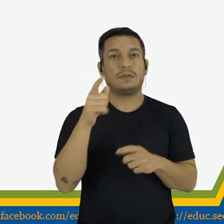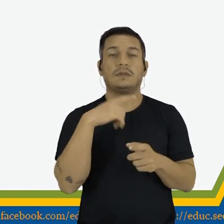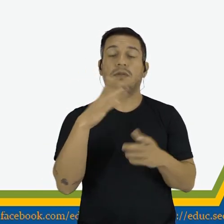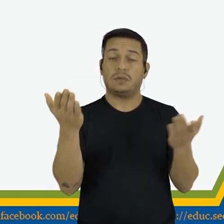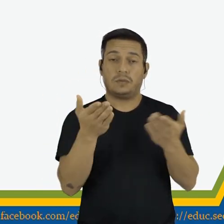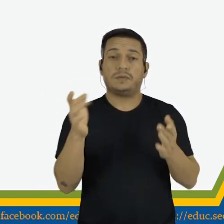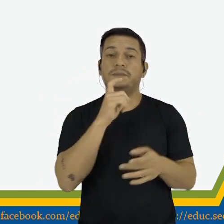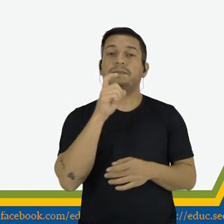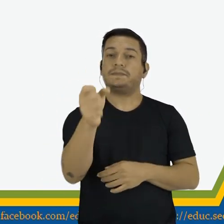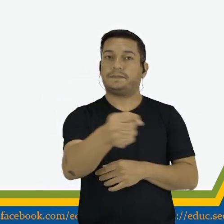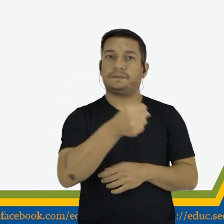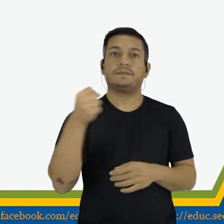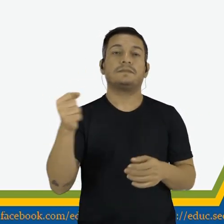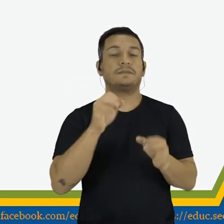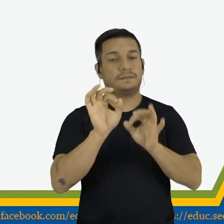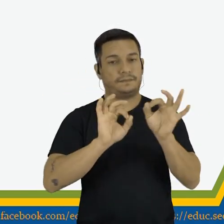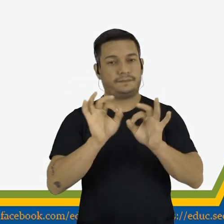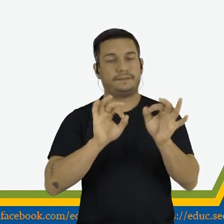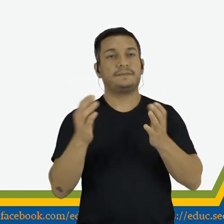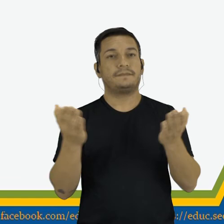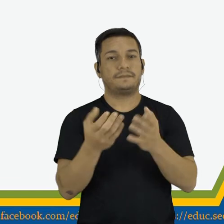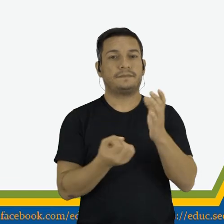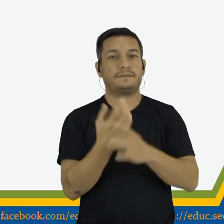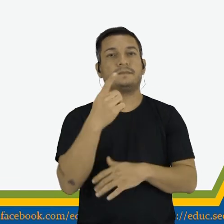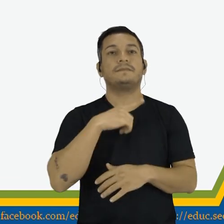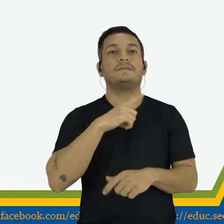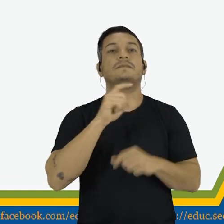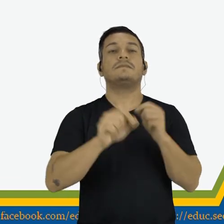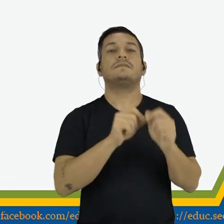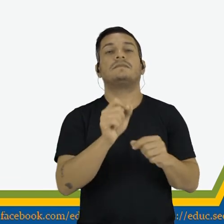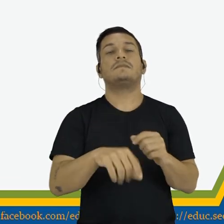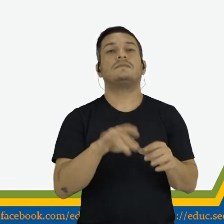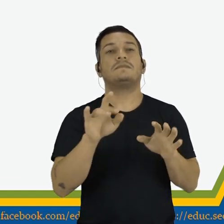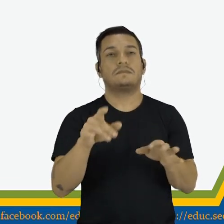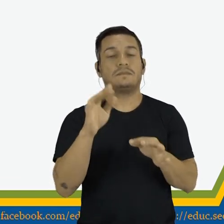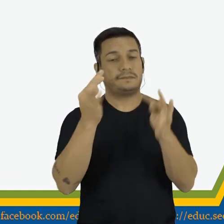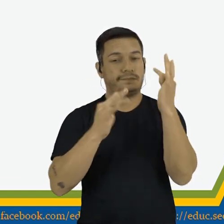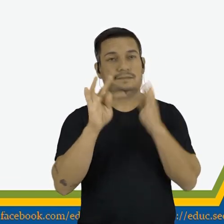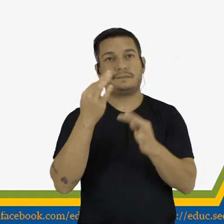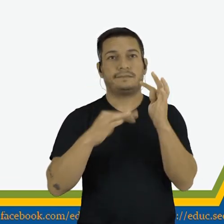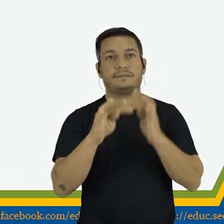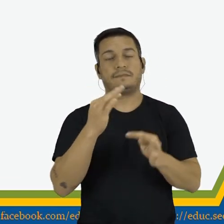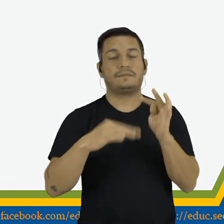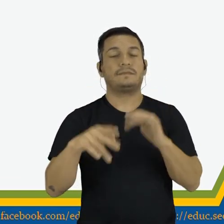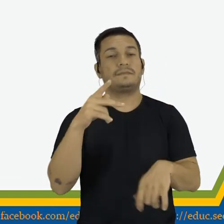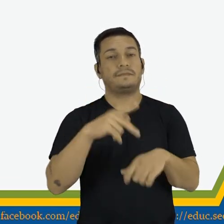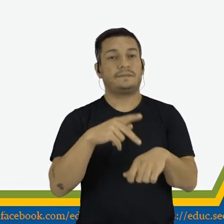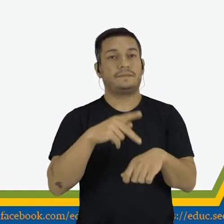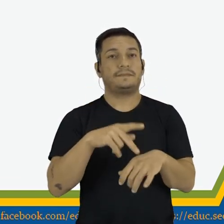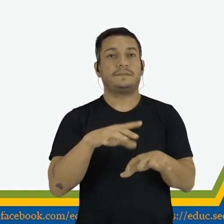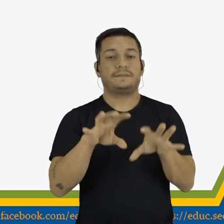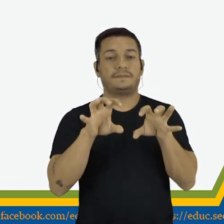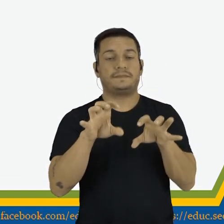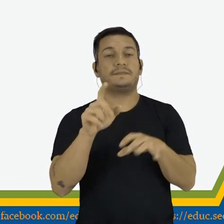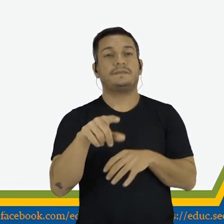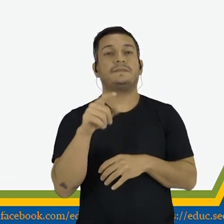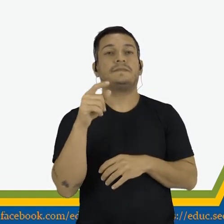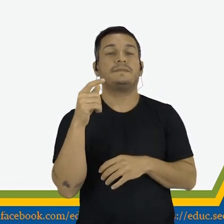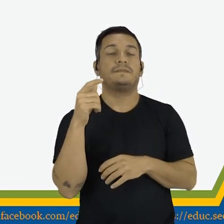geladeiras, as geladeiras que estão sendo fabricadas, elas estão vindo com essa tecnologia do gelo seco. E esse gelo,